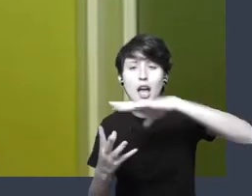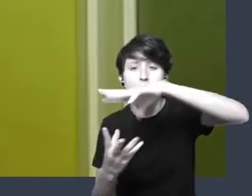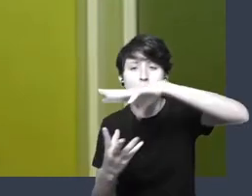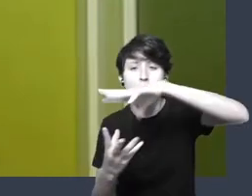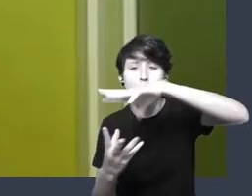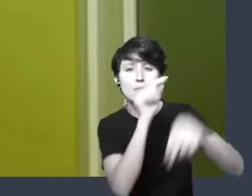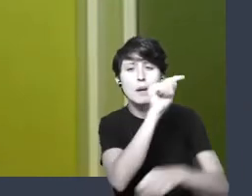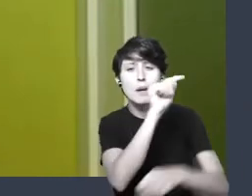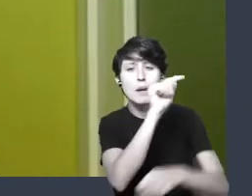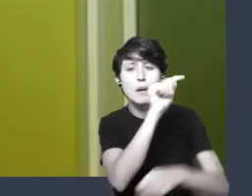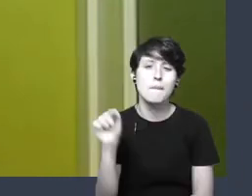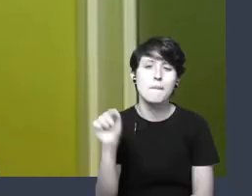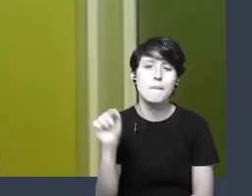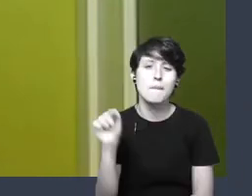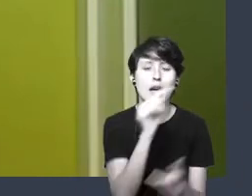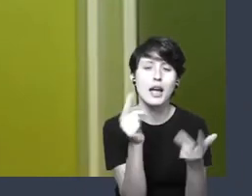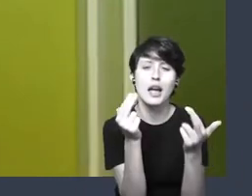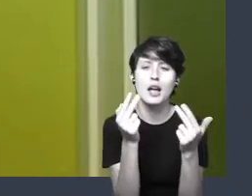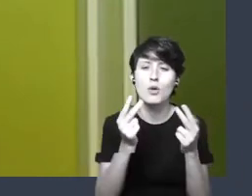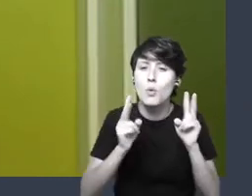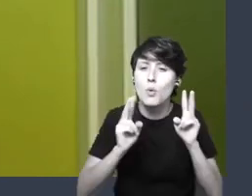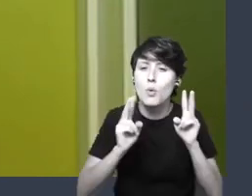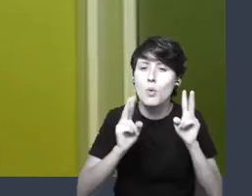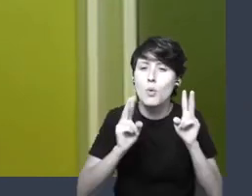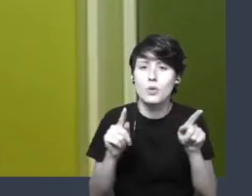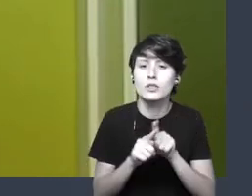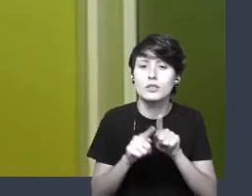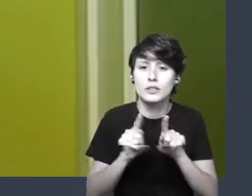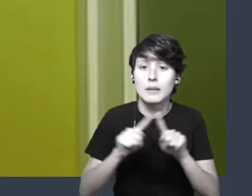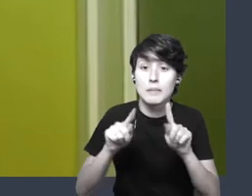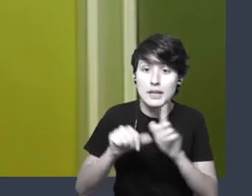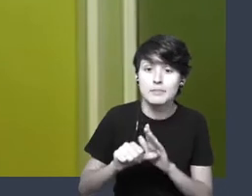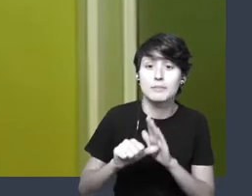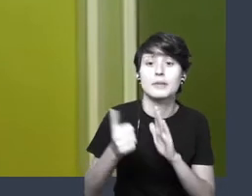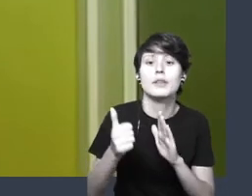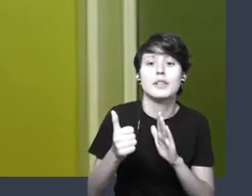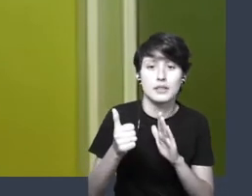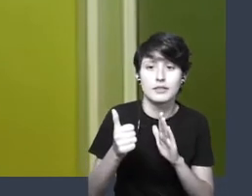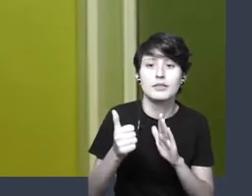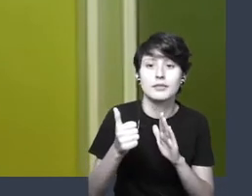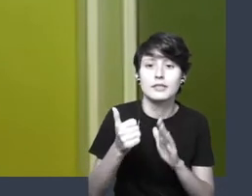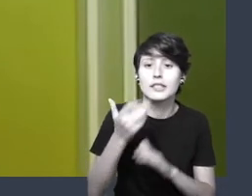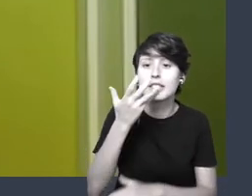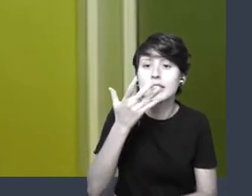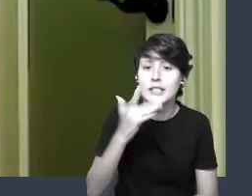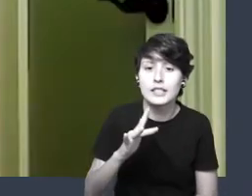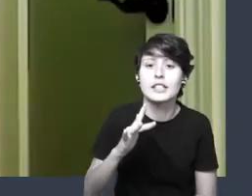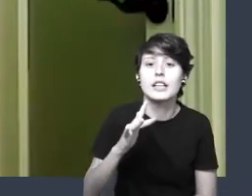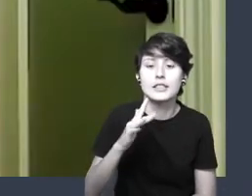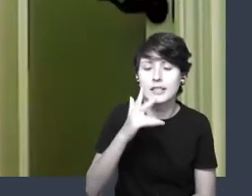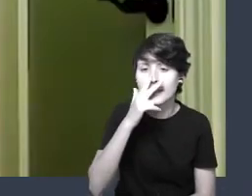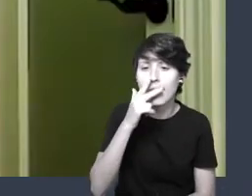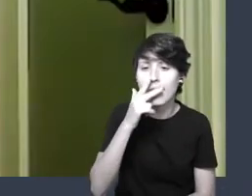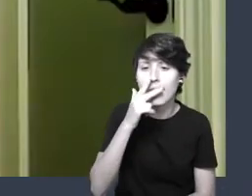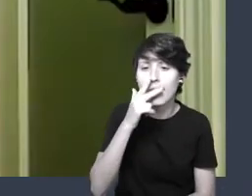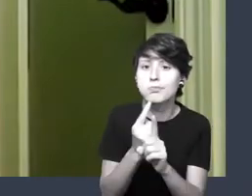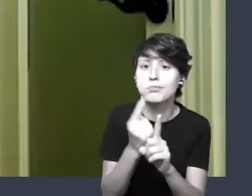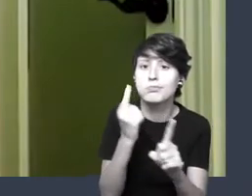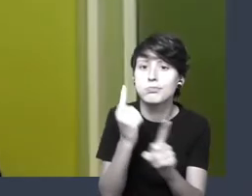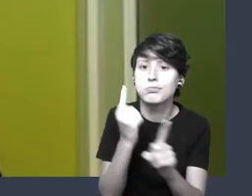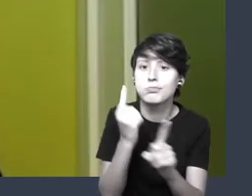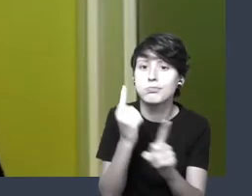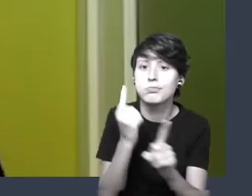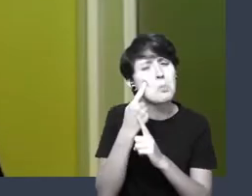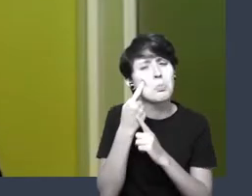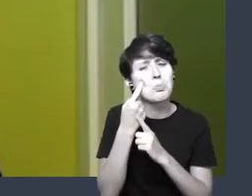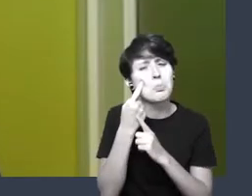tipo de reconhecimento facial, mas essa foi a primeira vez em que crianças estão sendo rastreadas. E aí a gente se pergunta,